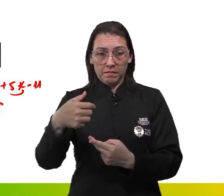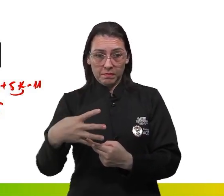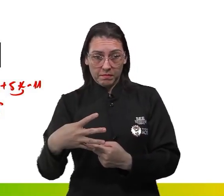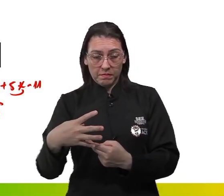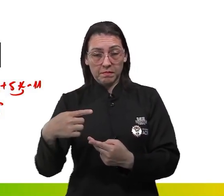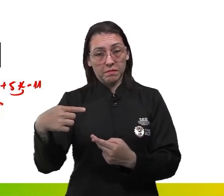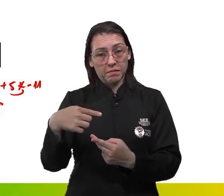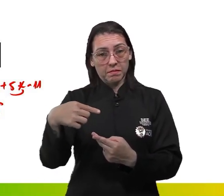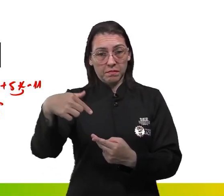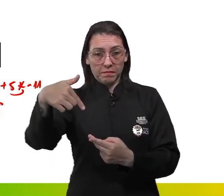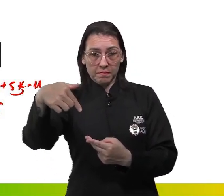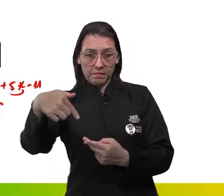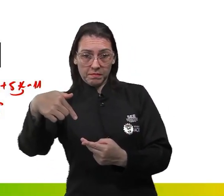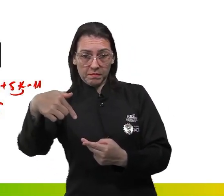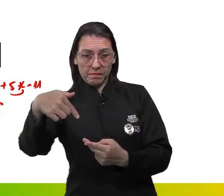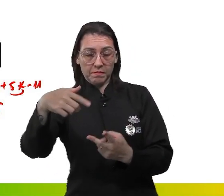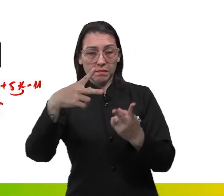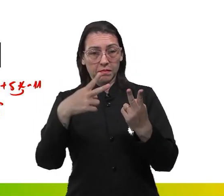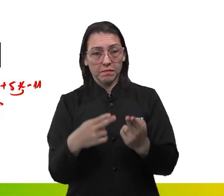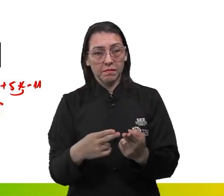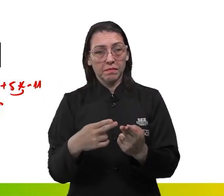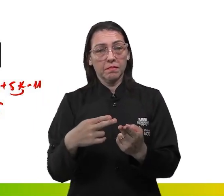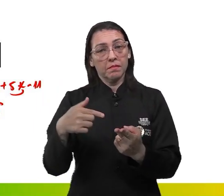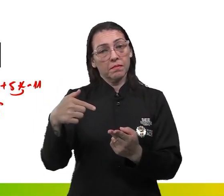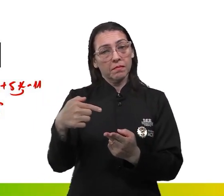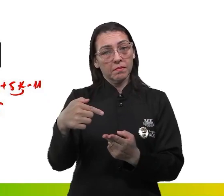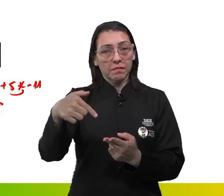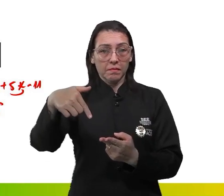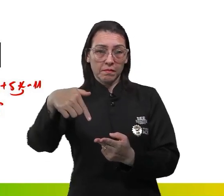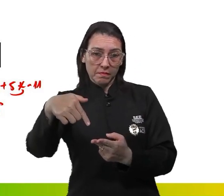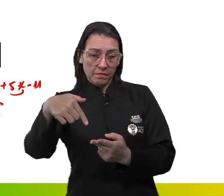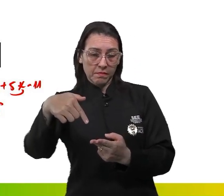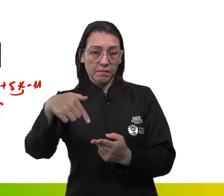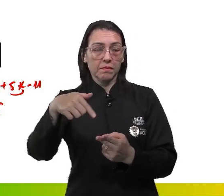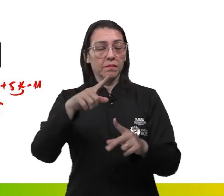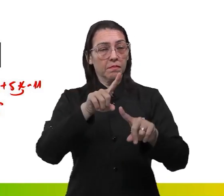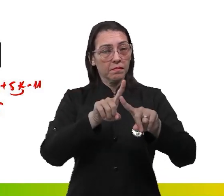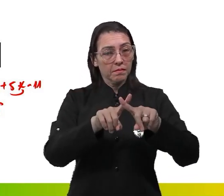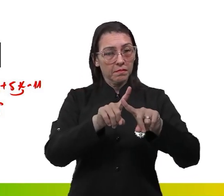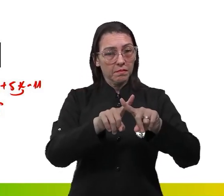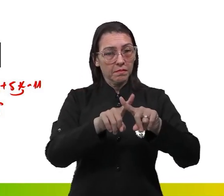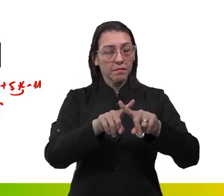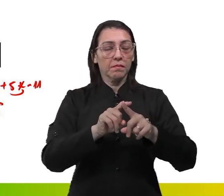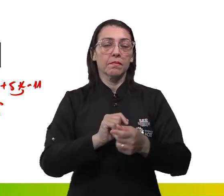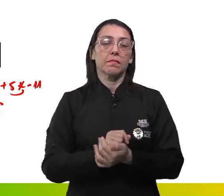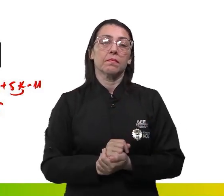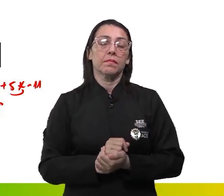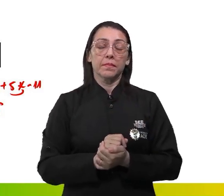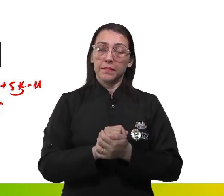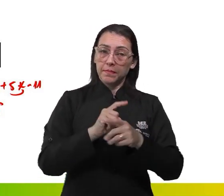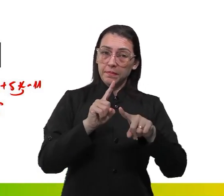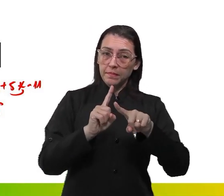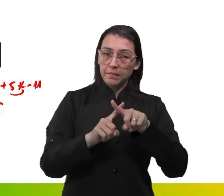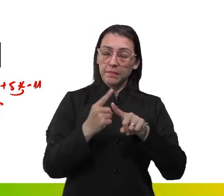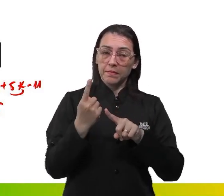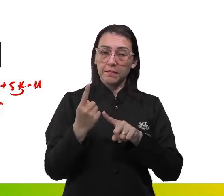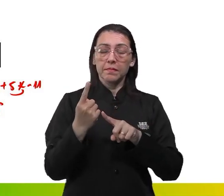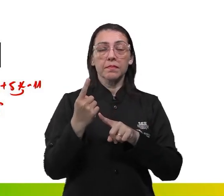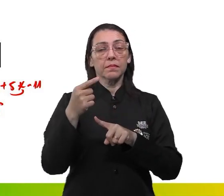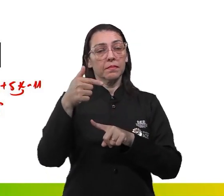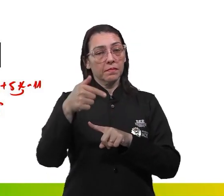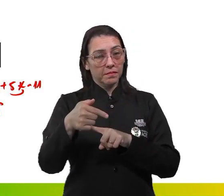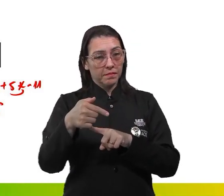eliminando o 7 daqui do primeiro membro. É a mesma coisa que multiplicar por 1 sobre 7. Quando você multiplica por 1 sobre